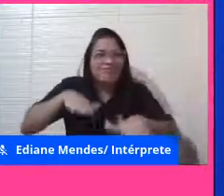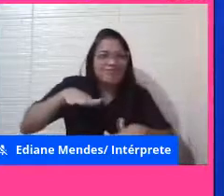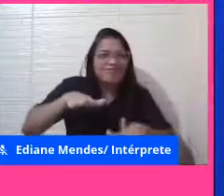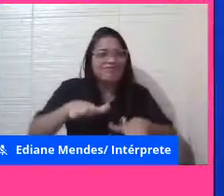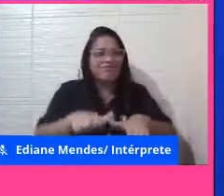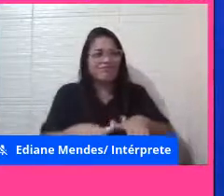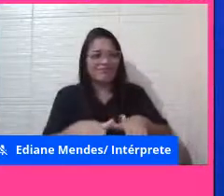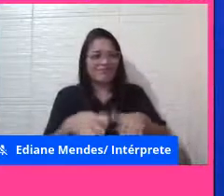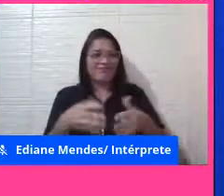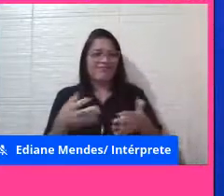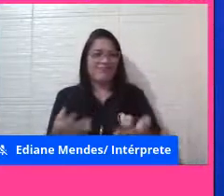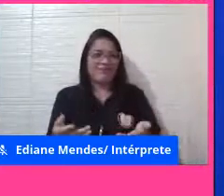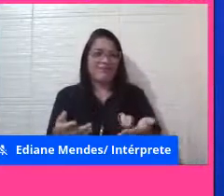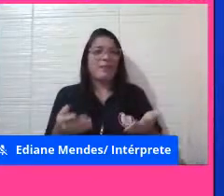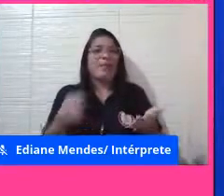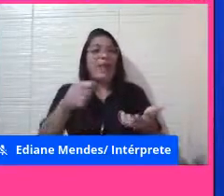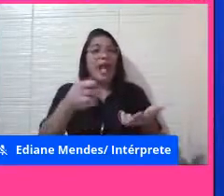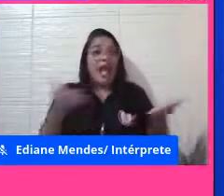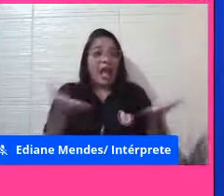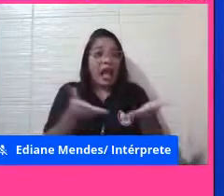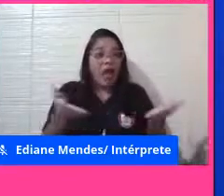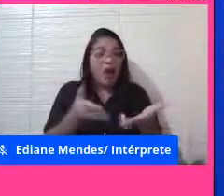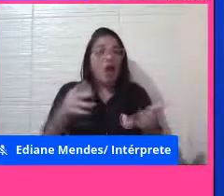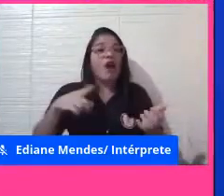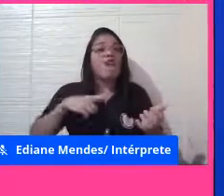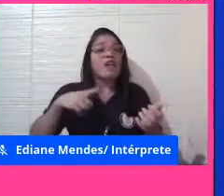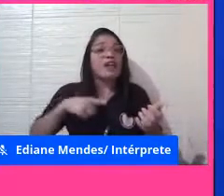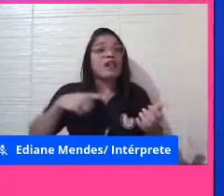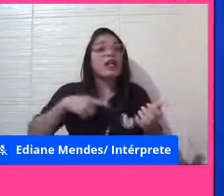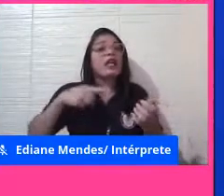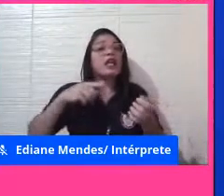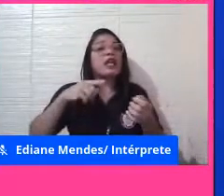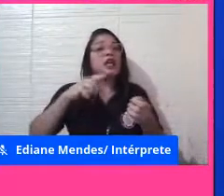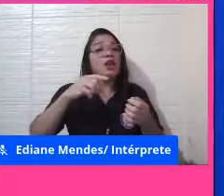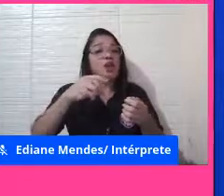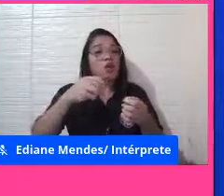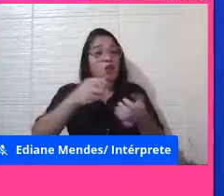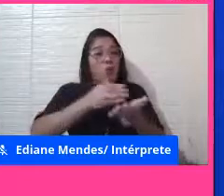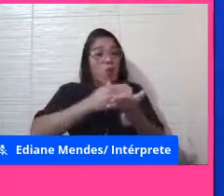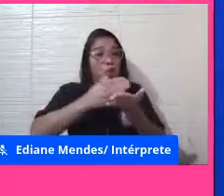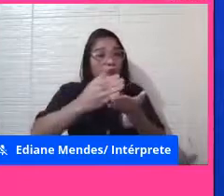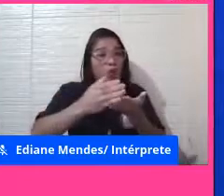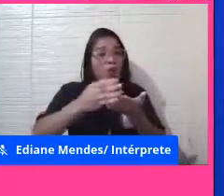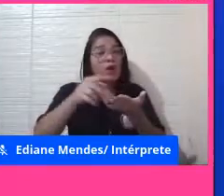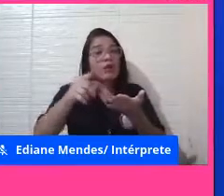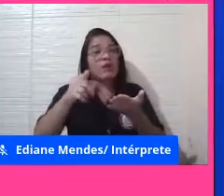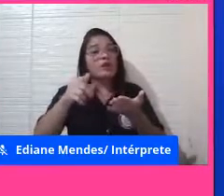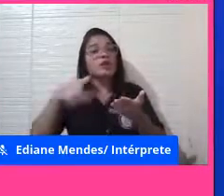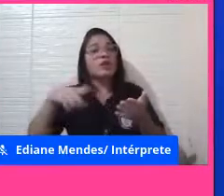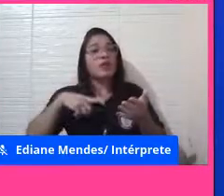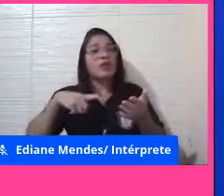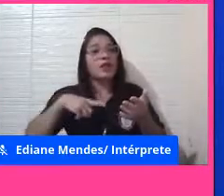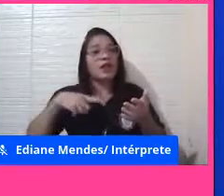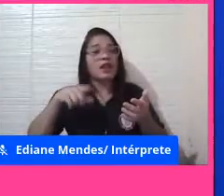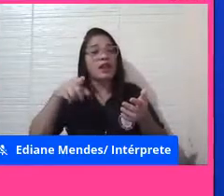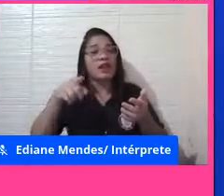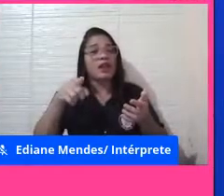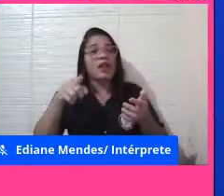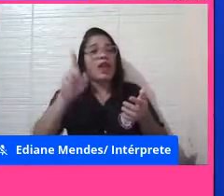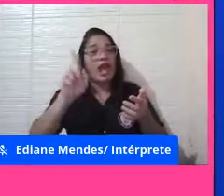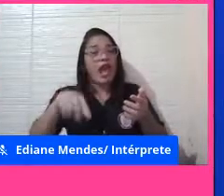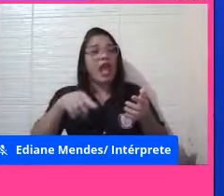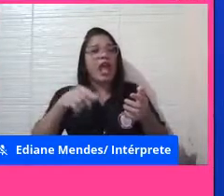na tela a gente vai ter o início, vai ter o plano de vista e aqui vai ter o nosso Scratch, que também é o nosso